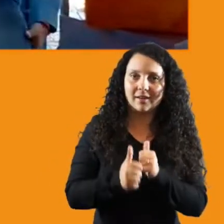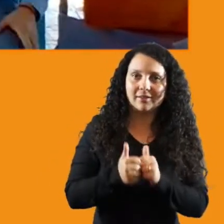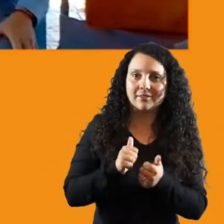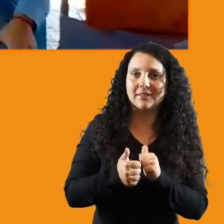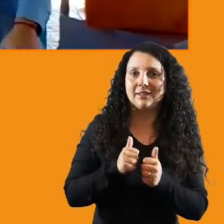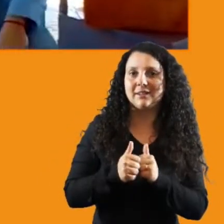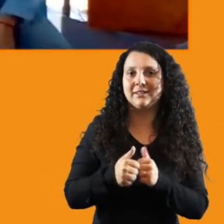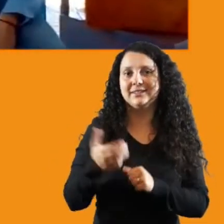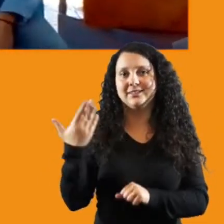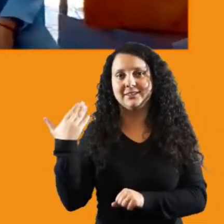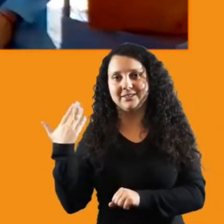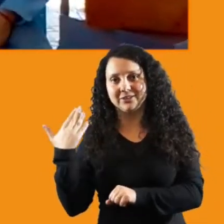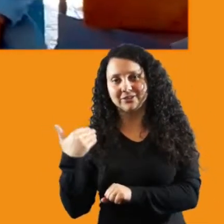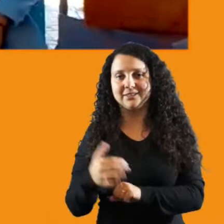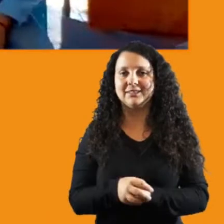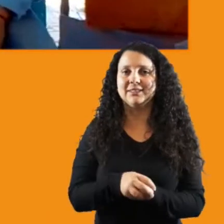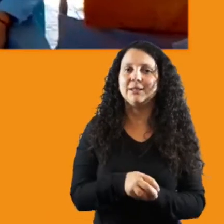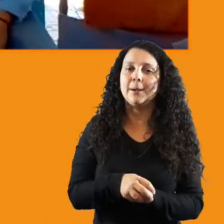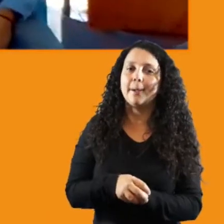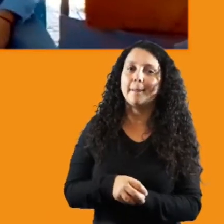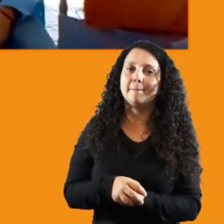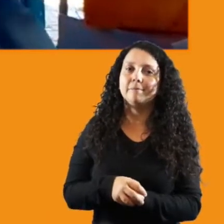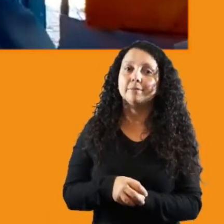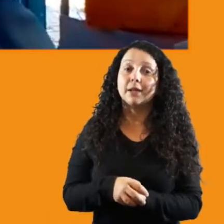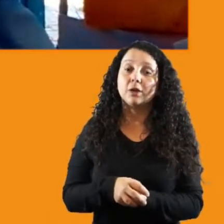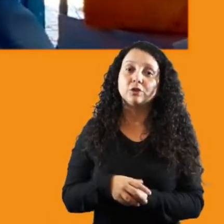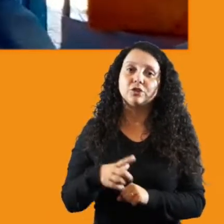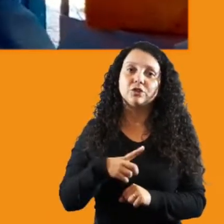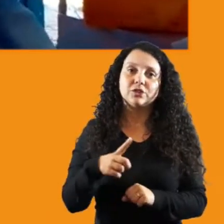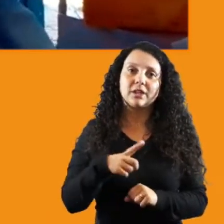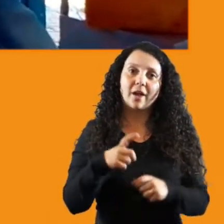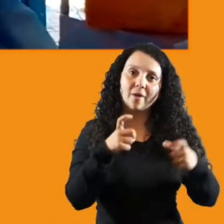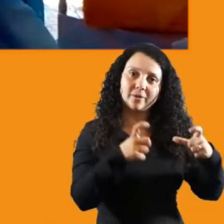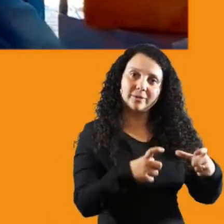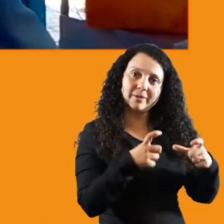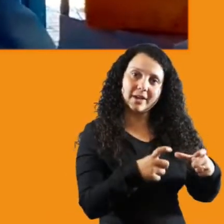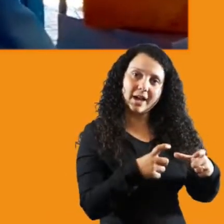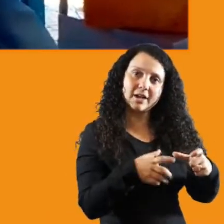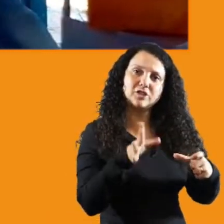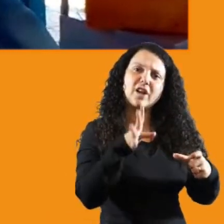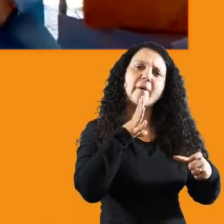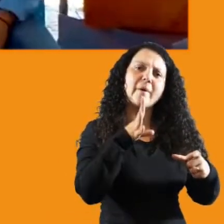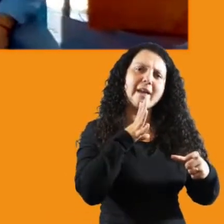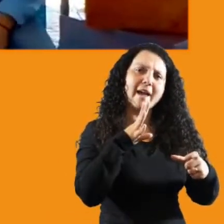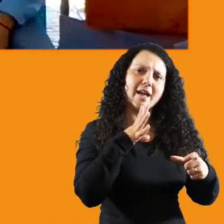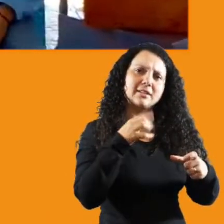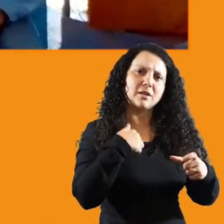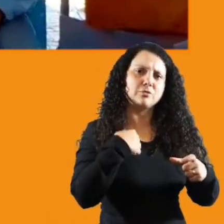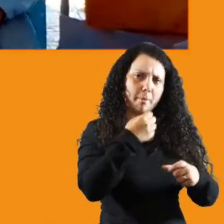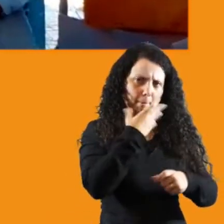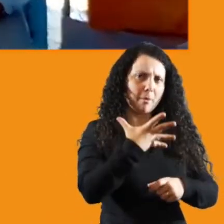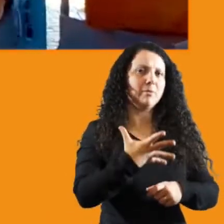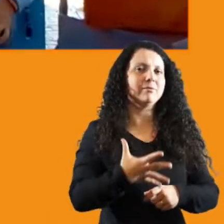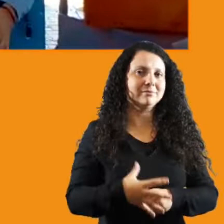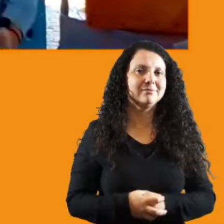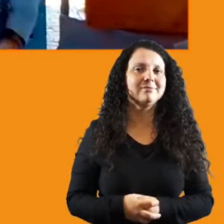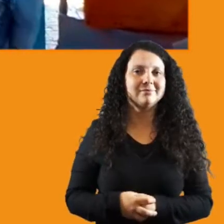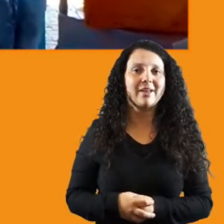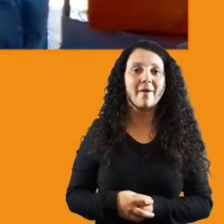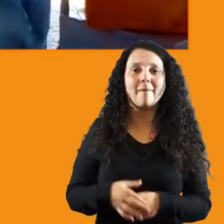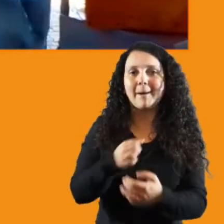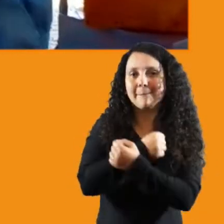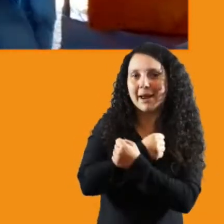estadual lá das categorias menores, né? Então aquele ginásio lindo lá de Marau, conhece já o meu futebol, viu? Então um abraço pra galera de Marau que tá nos vendo